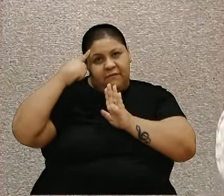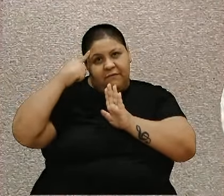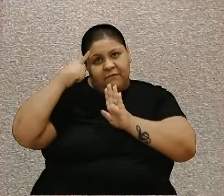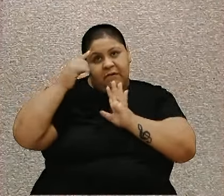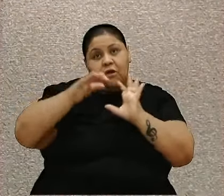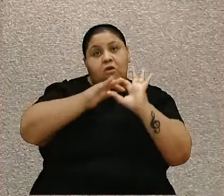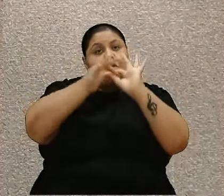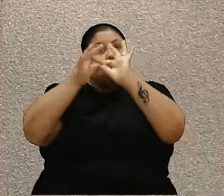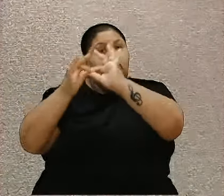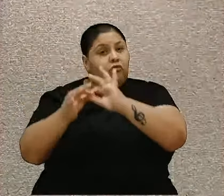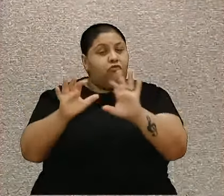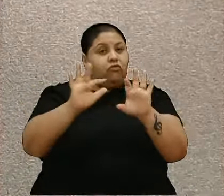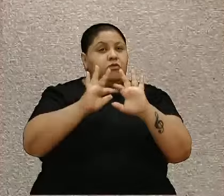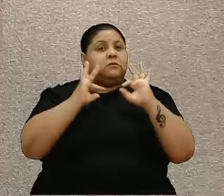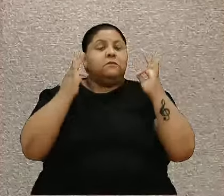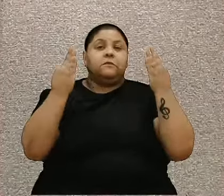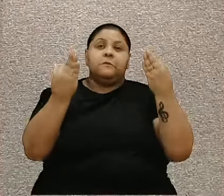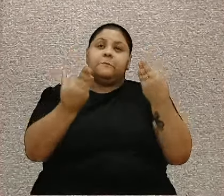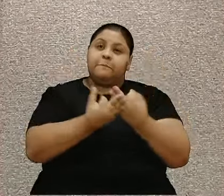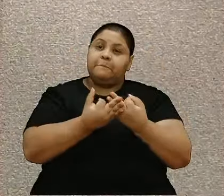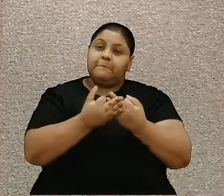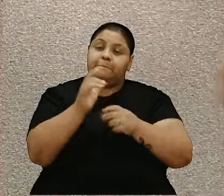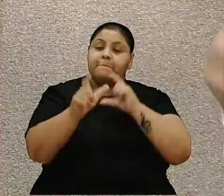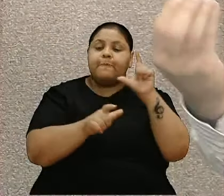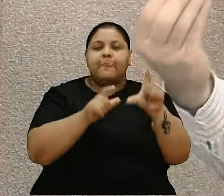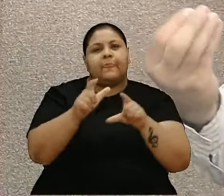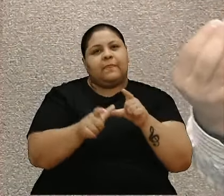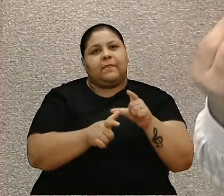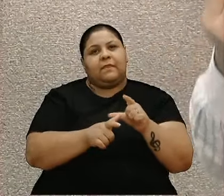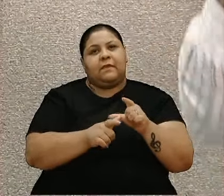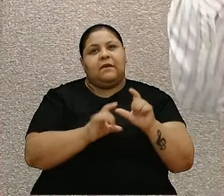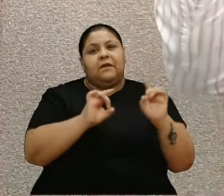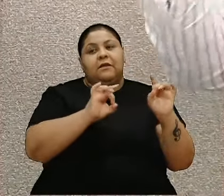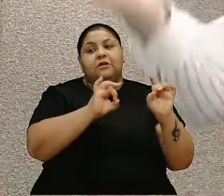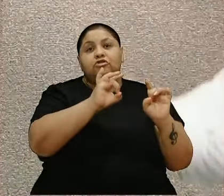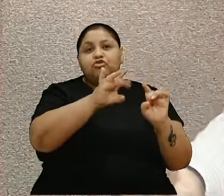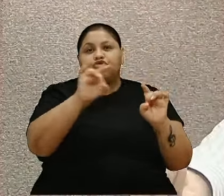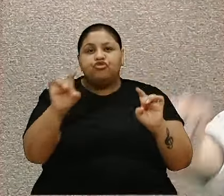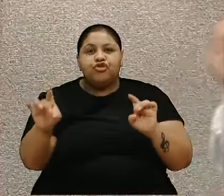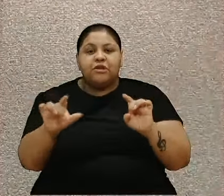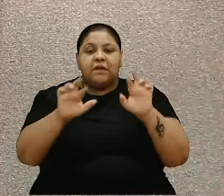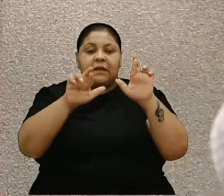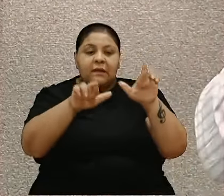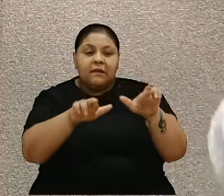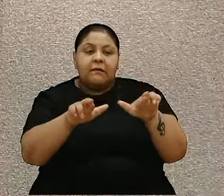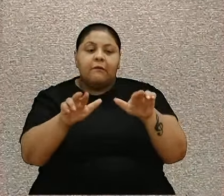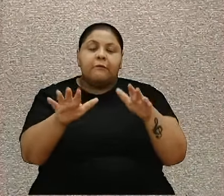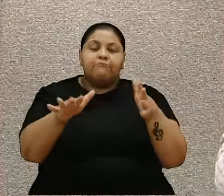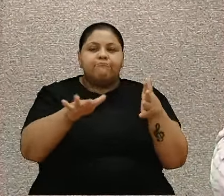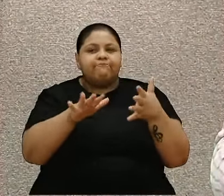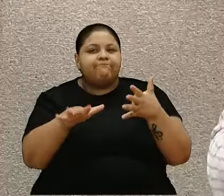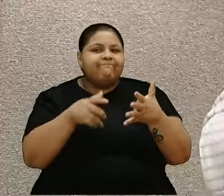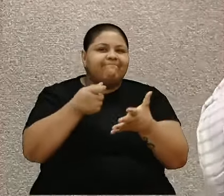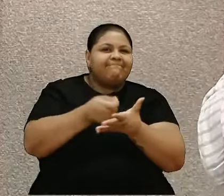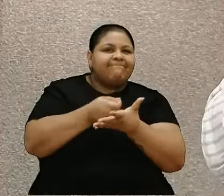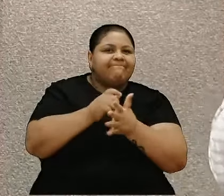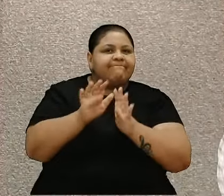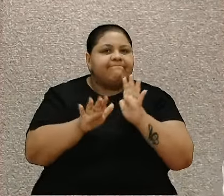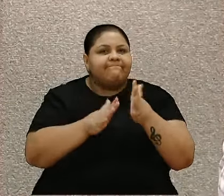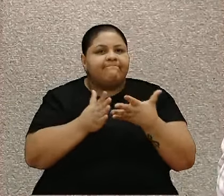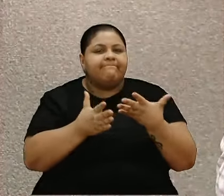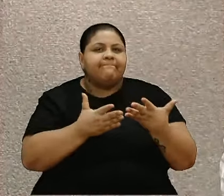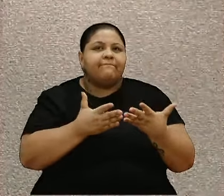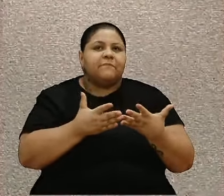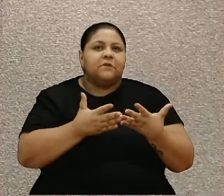laços familiares das pessoas de cada região para tentar, na medida do possível,